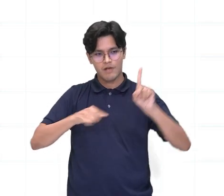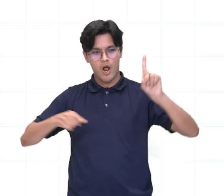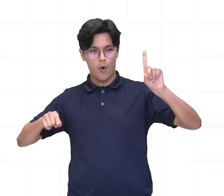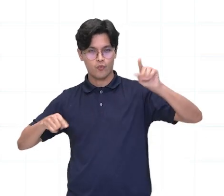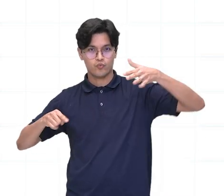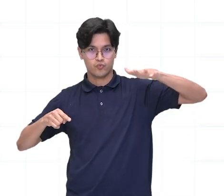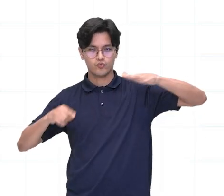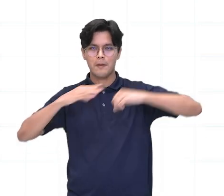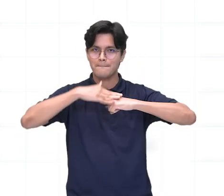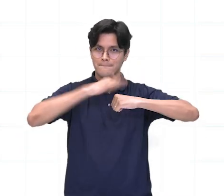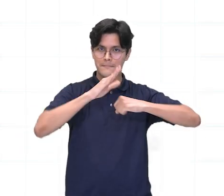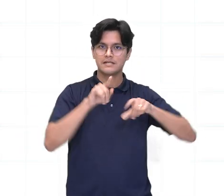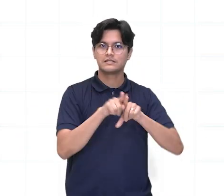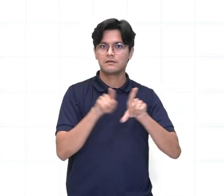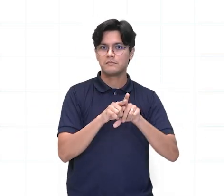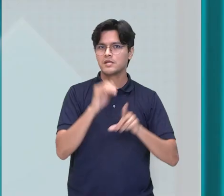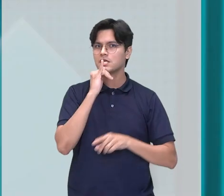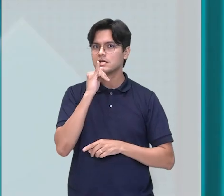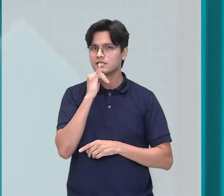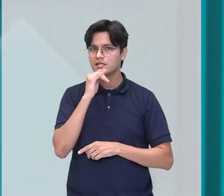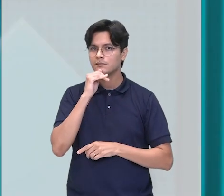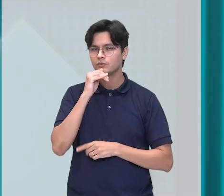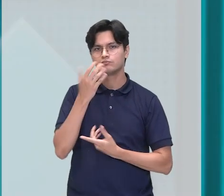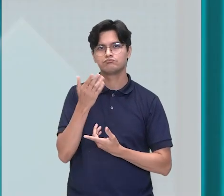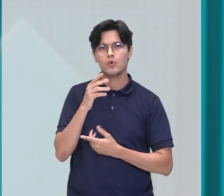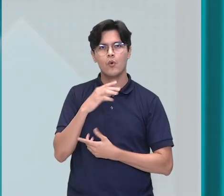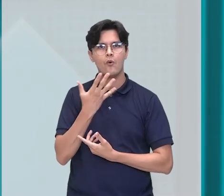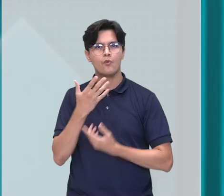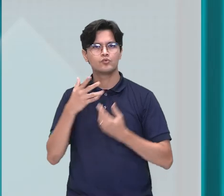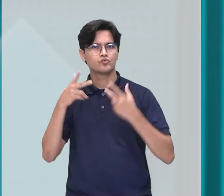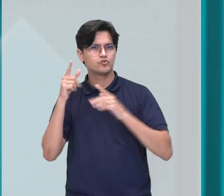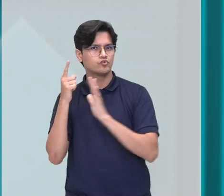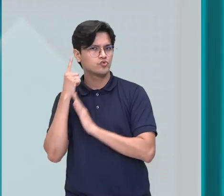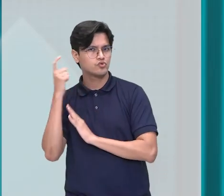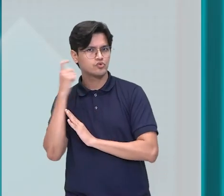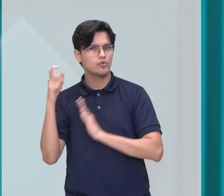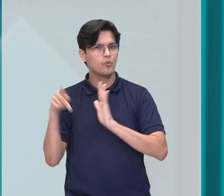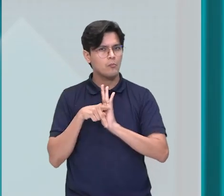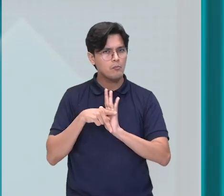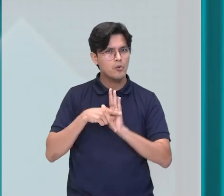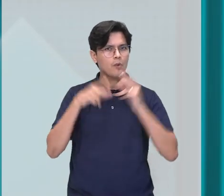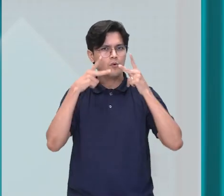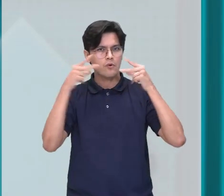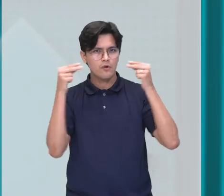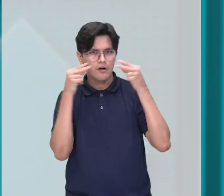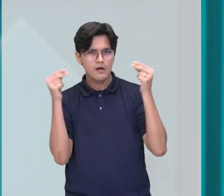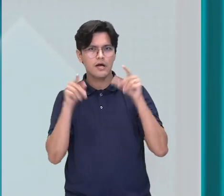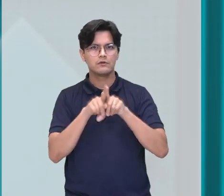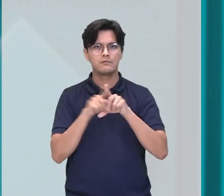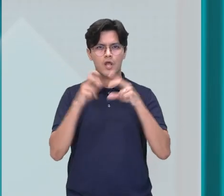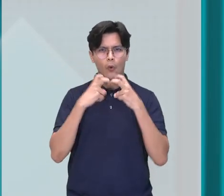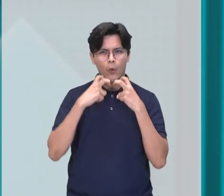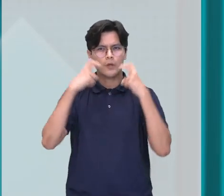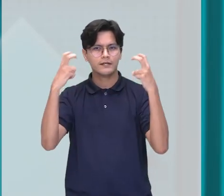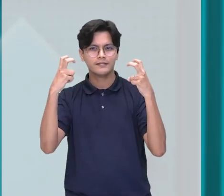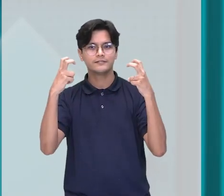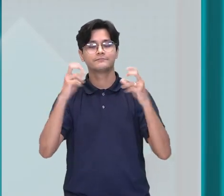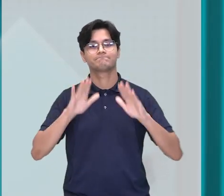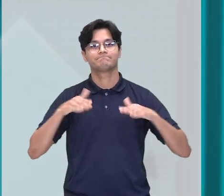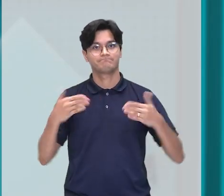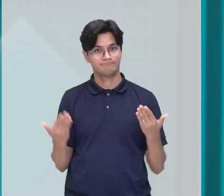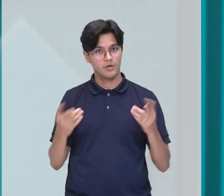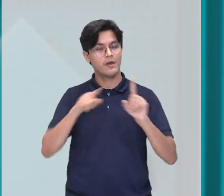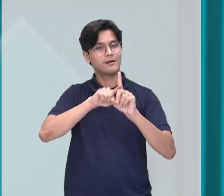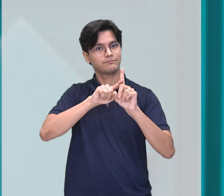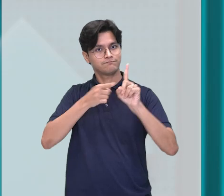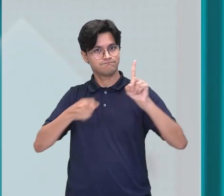o miado de um gato, de um pássaro e um grito. Então, esse é o som